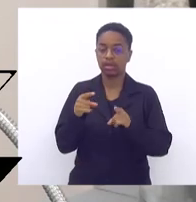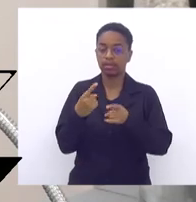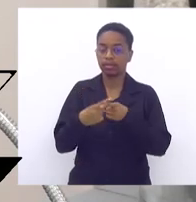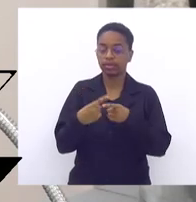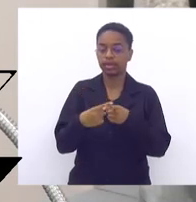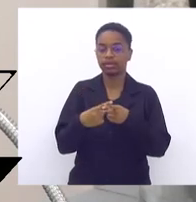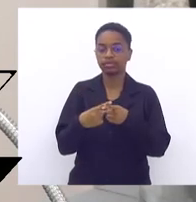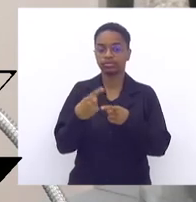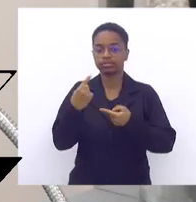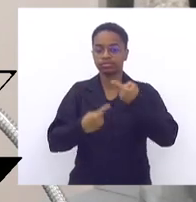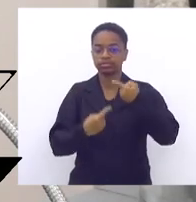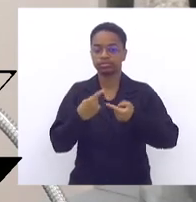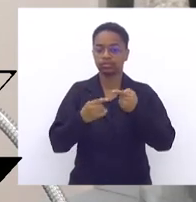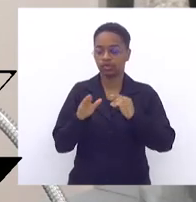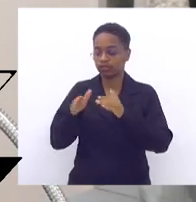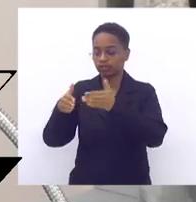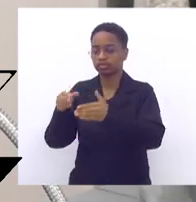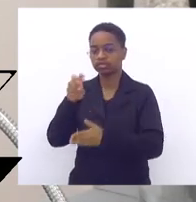discussão para o